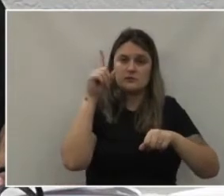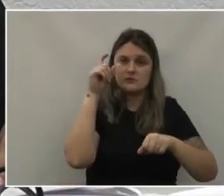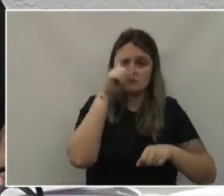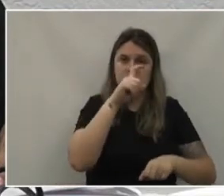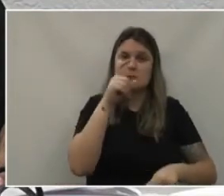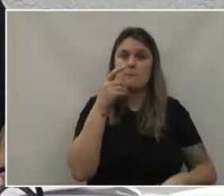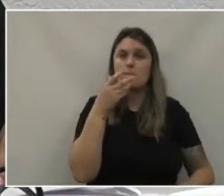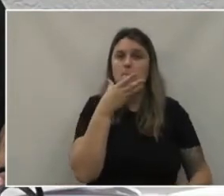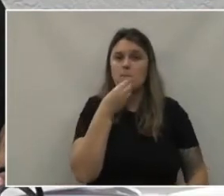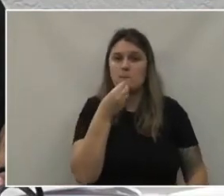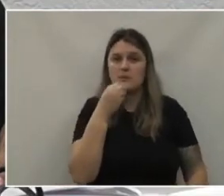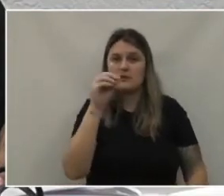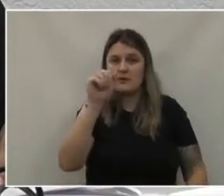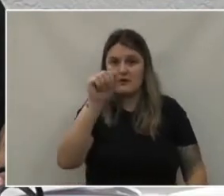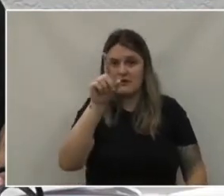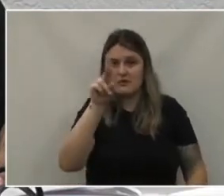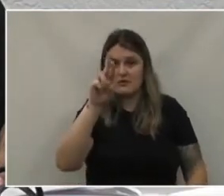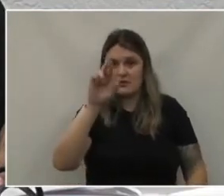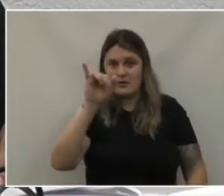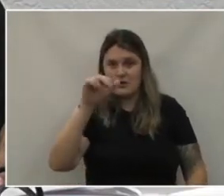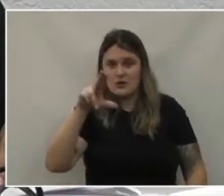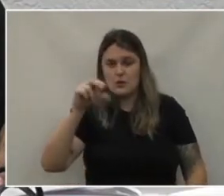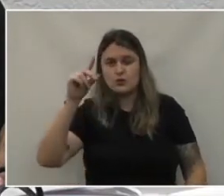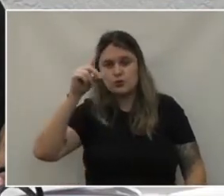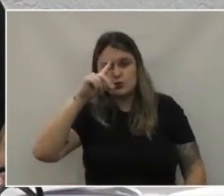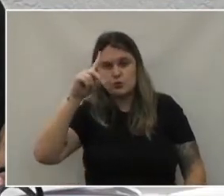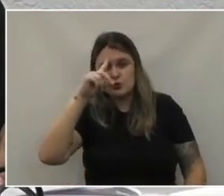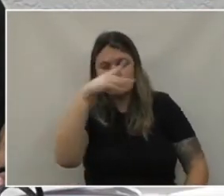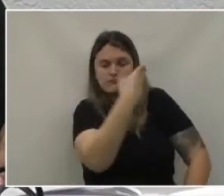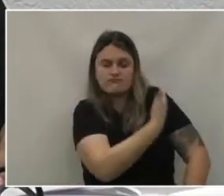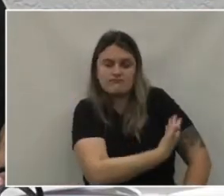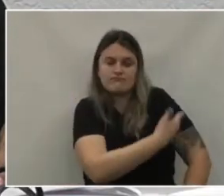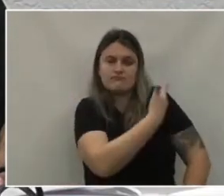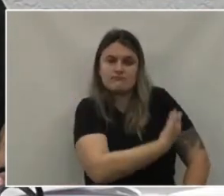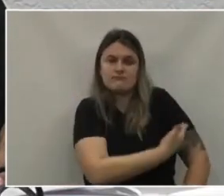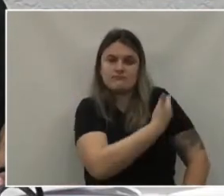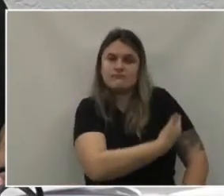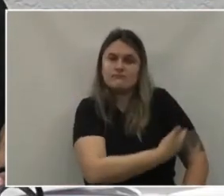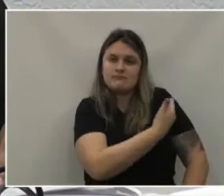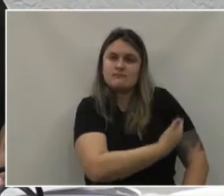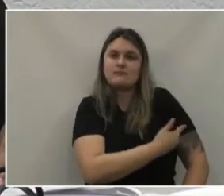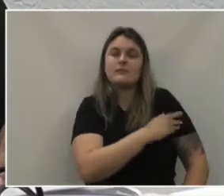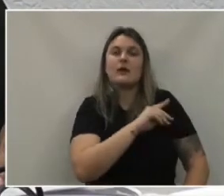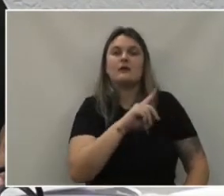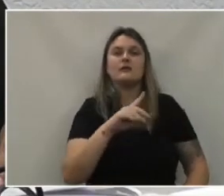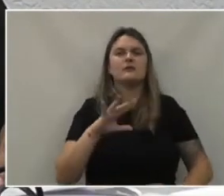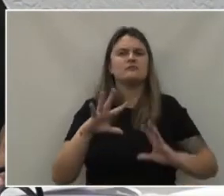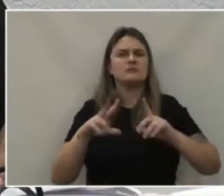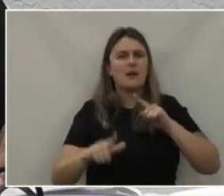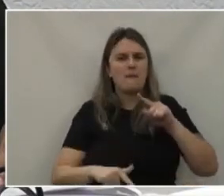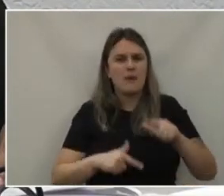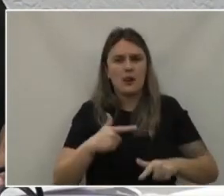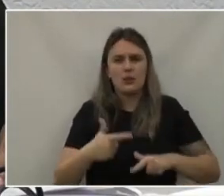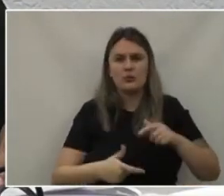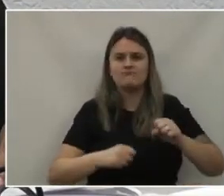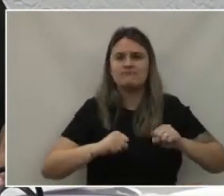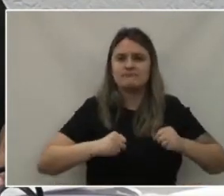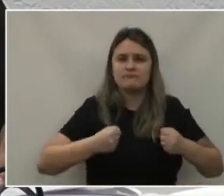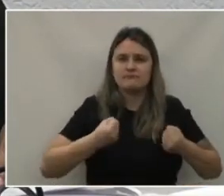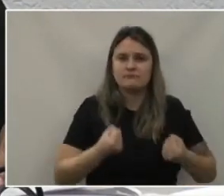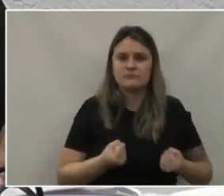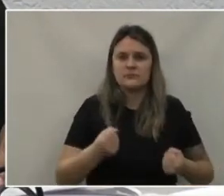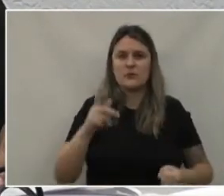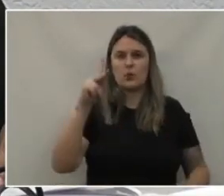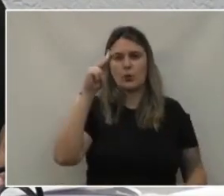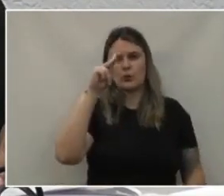buscou dia após dia preparar-se da melhor forma possível. Assim, após todo o trabalho duro, o